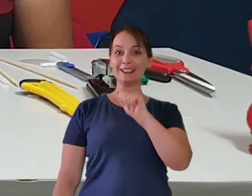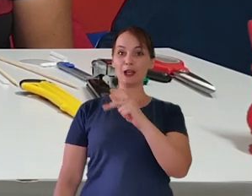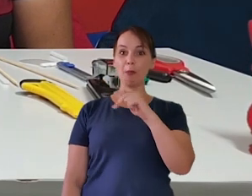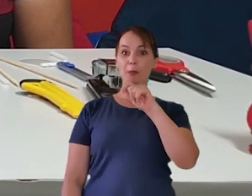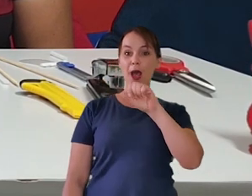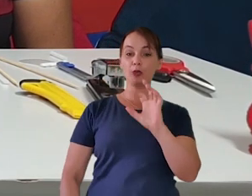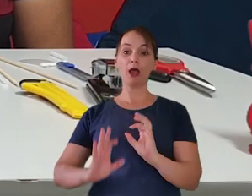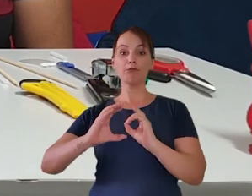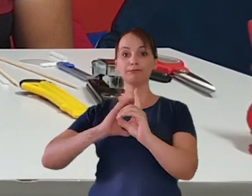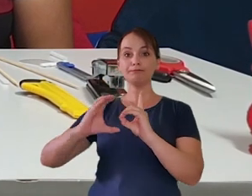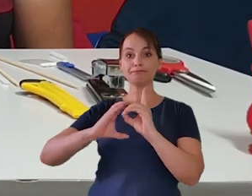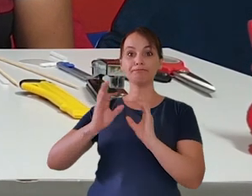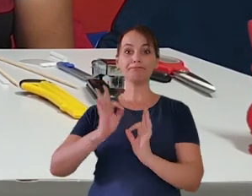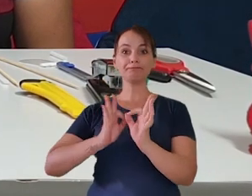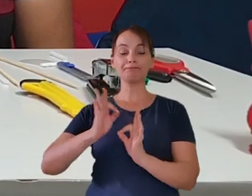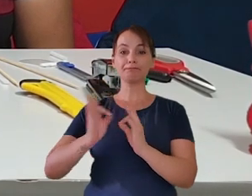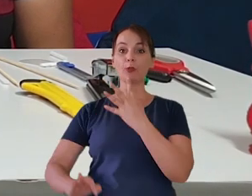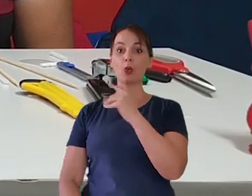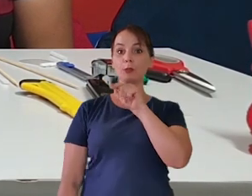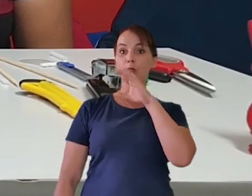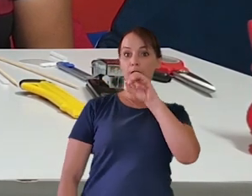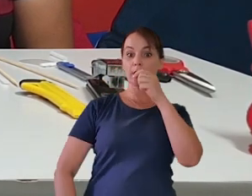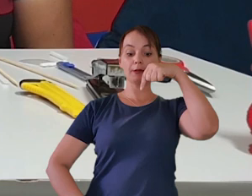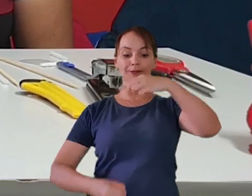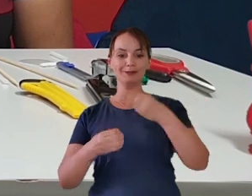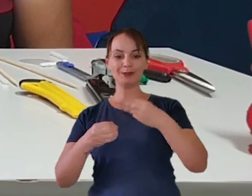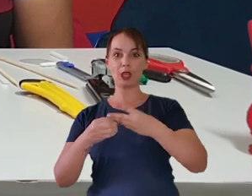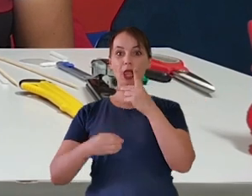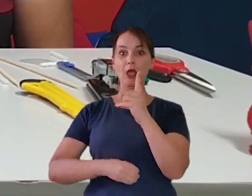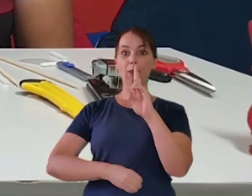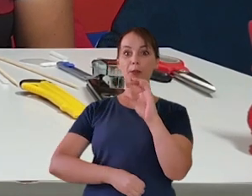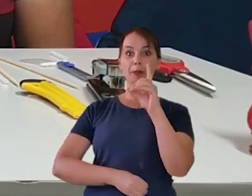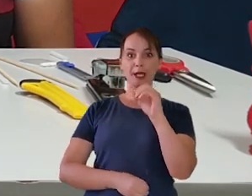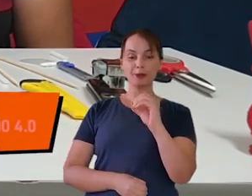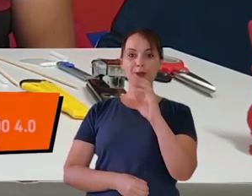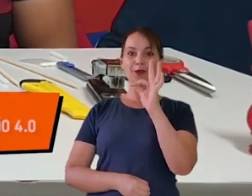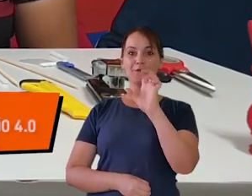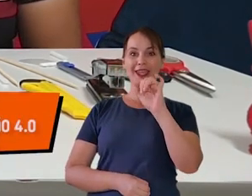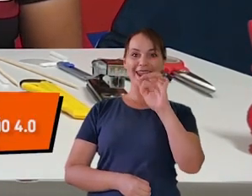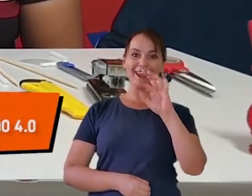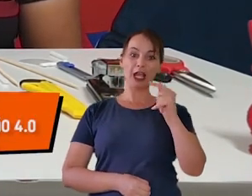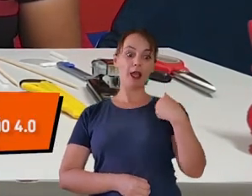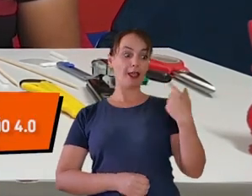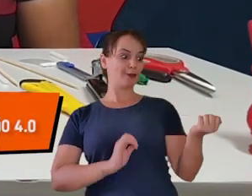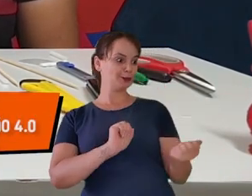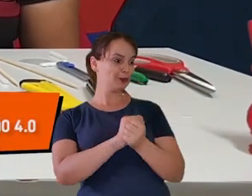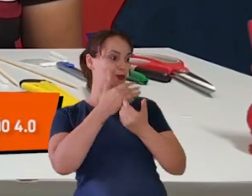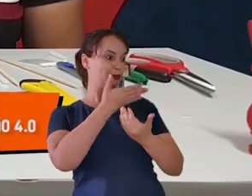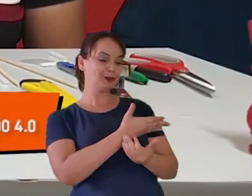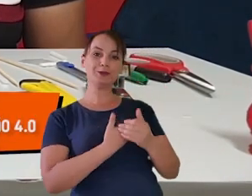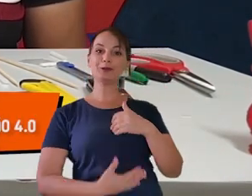Profissão 4.0 aqui do município de Prado Ferreira. Eu estou com a... Eu sou a Cristiana,